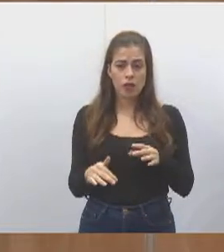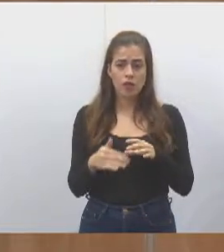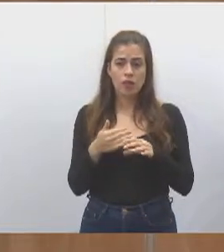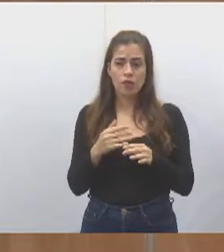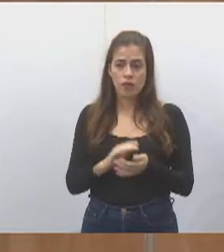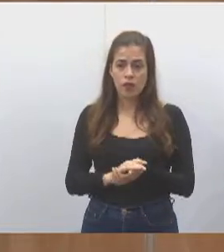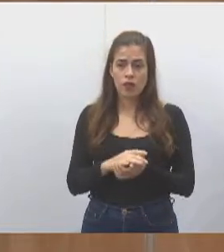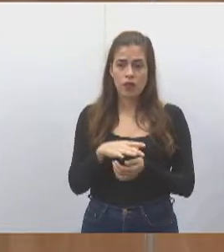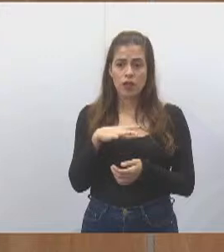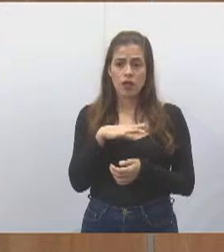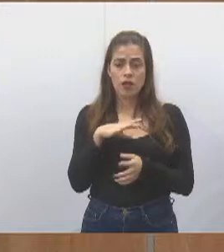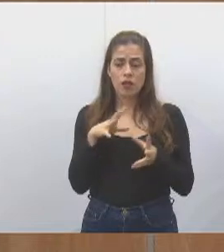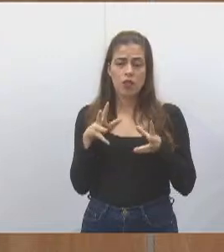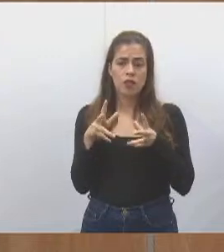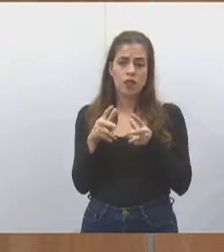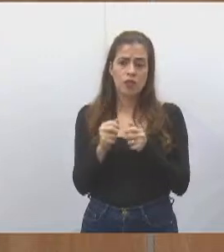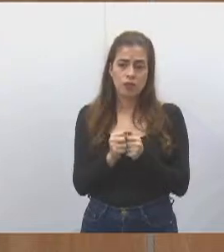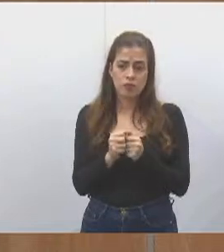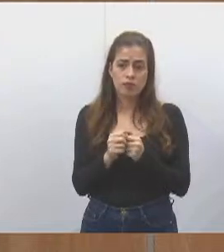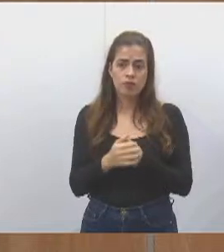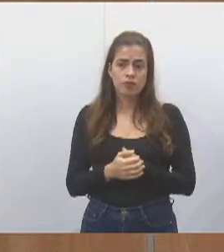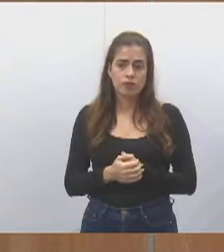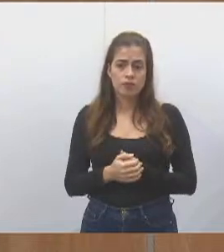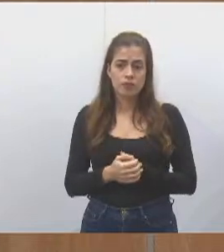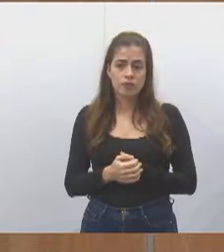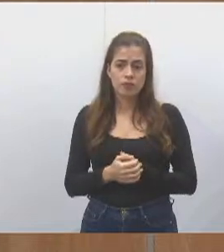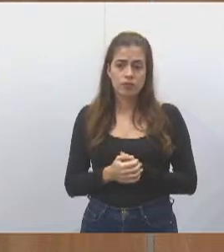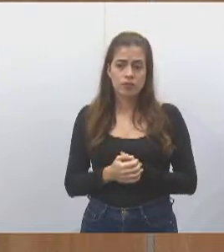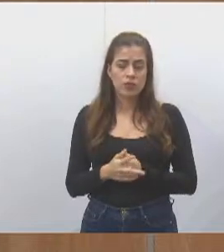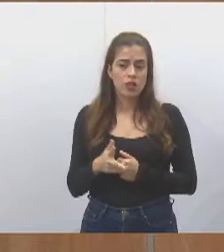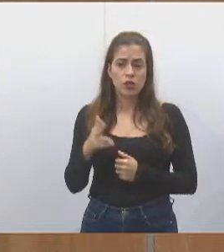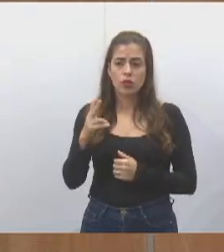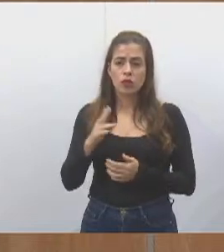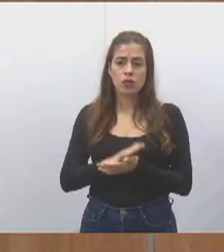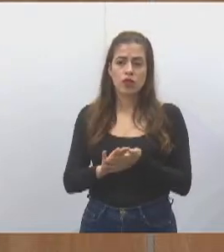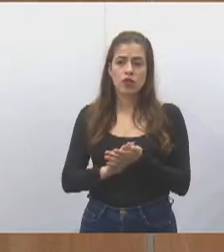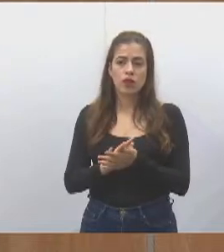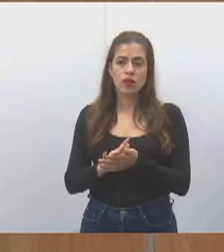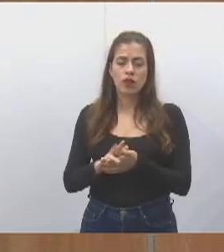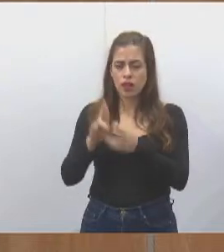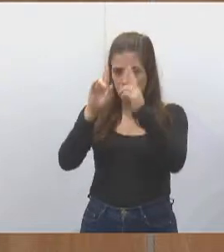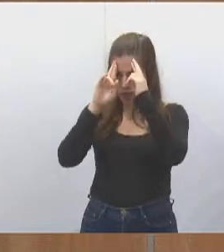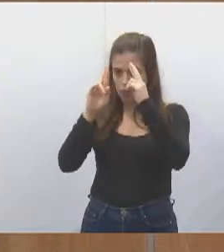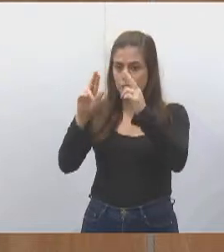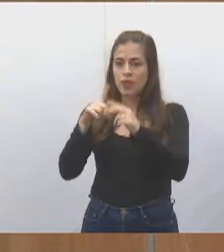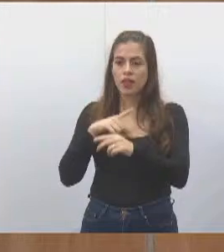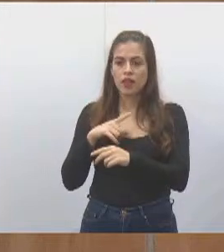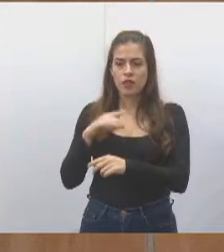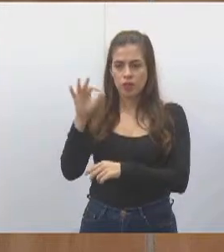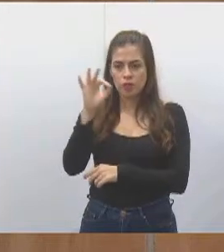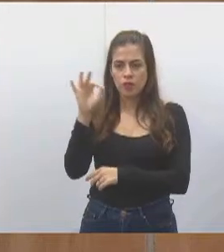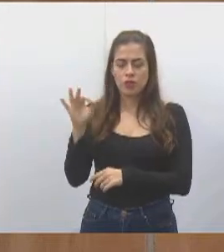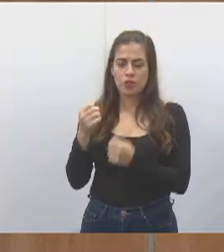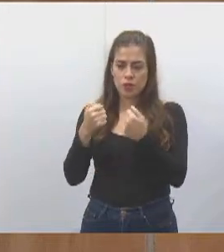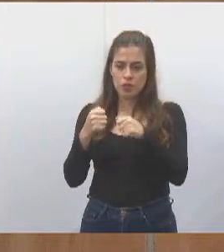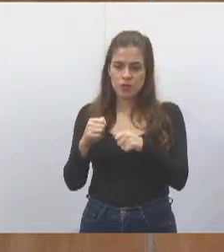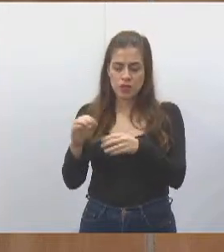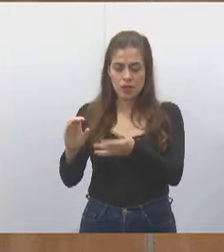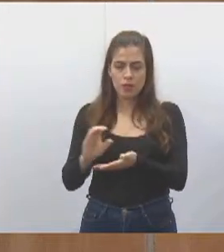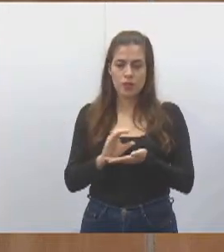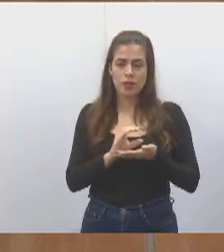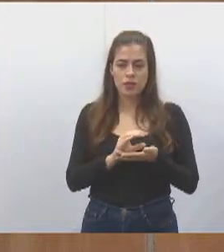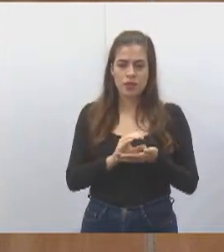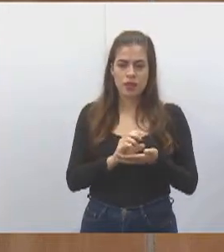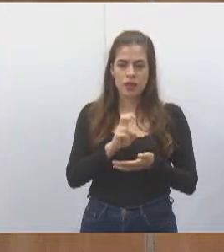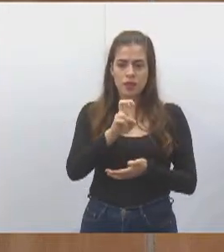município contempla integralmente, sem nenhum corte. A gente respeita. Existe o percentual que a gente tem que repassar, que é em